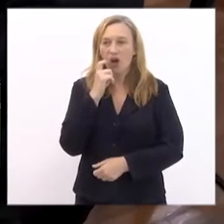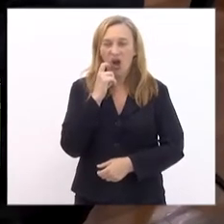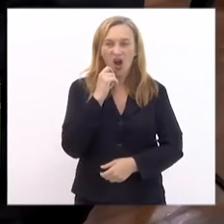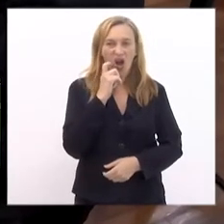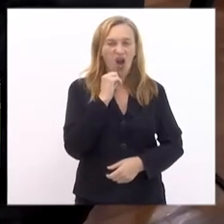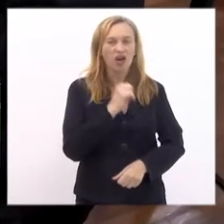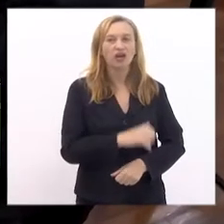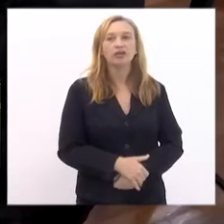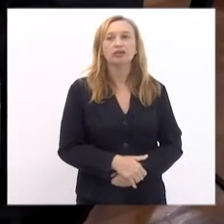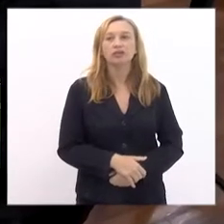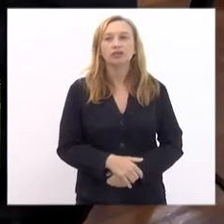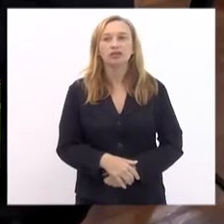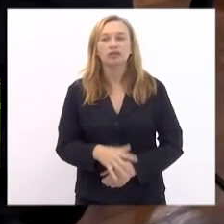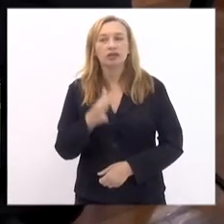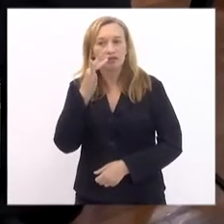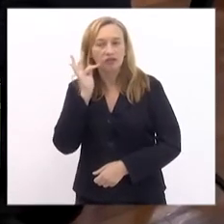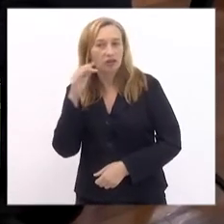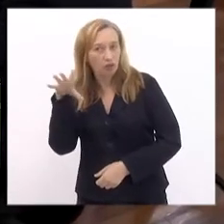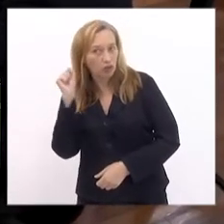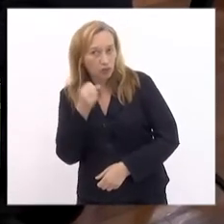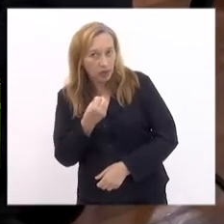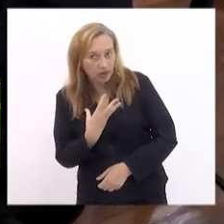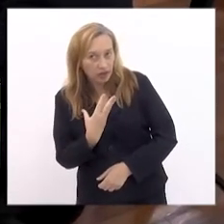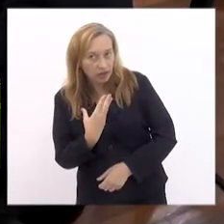Deputado Flávio, ouviu bem?